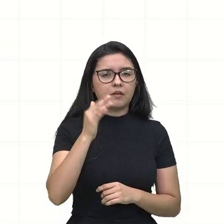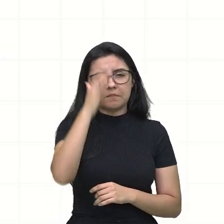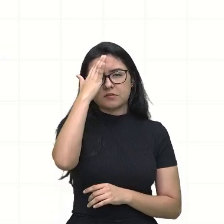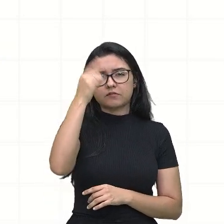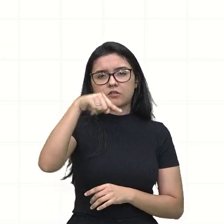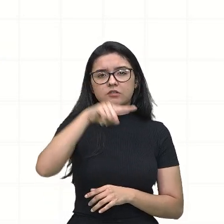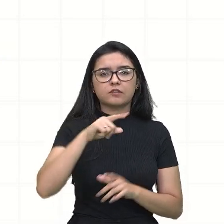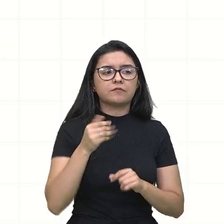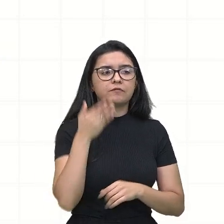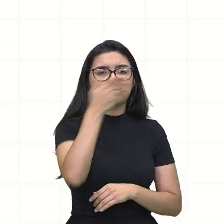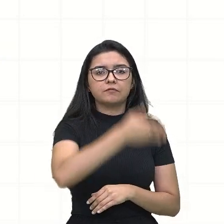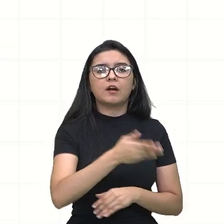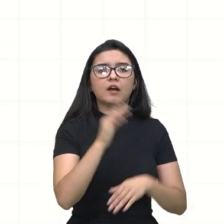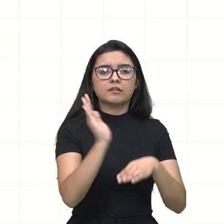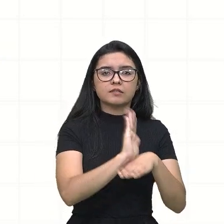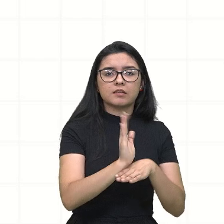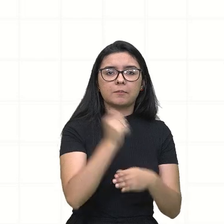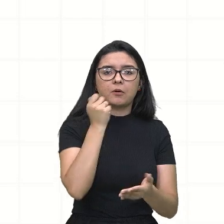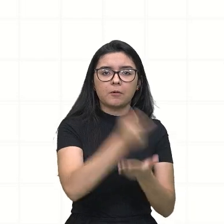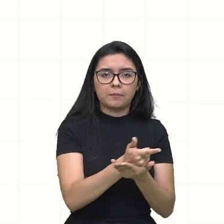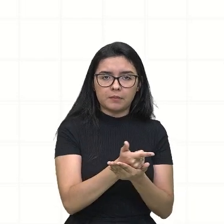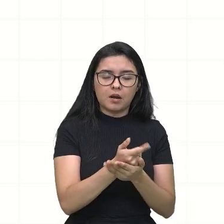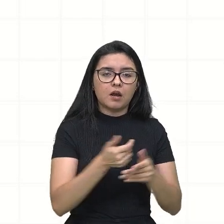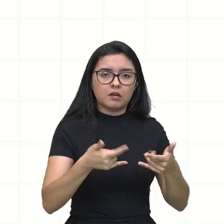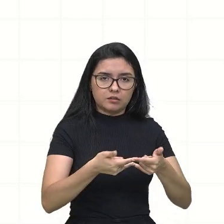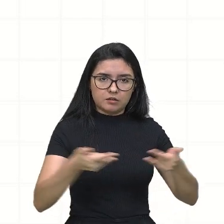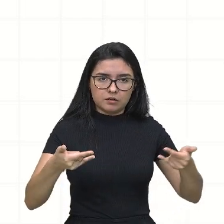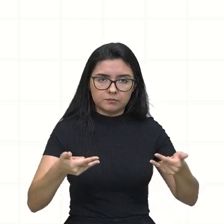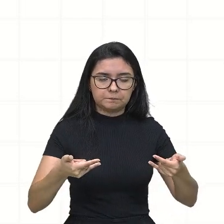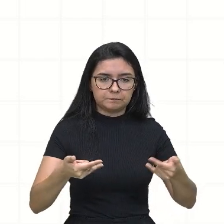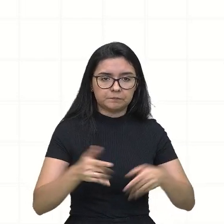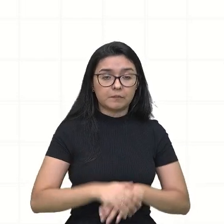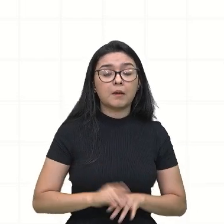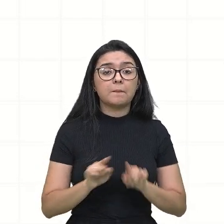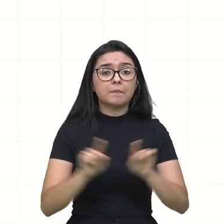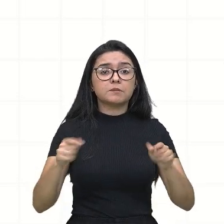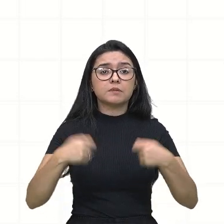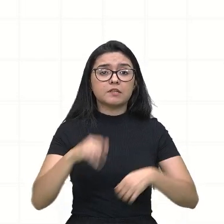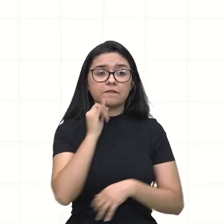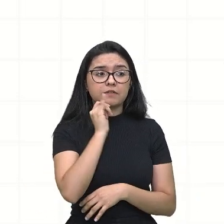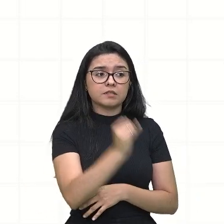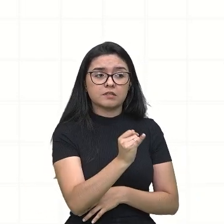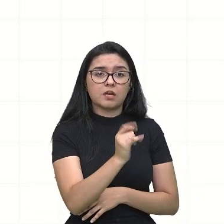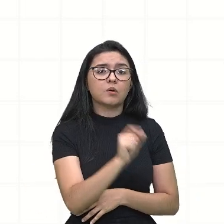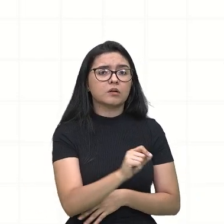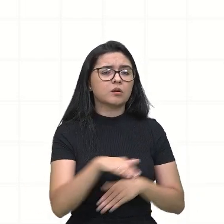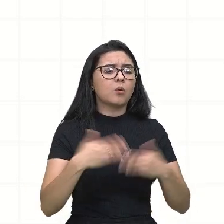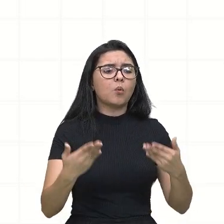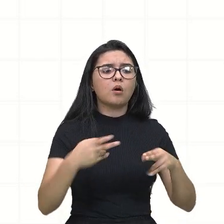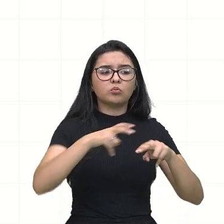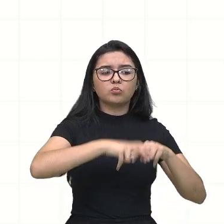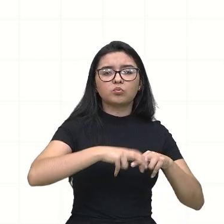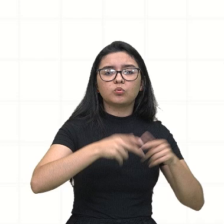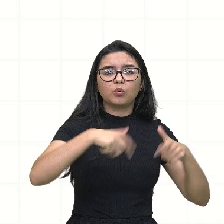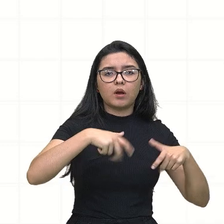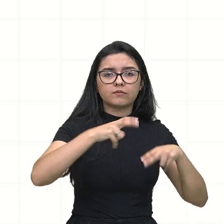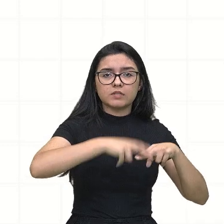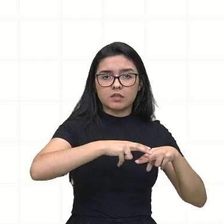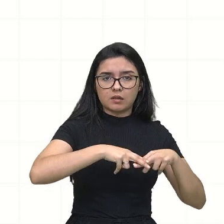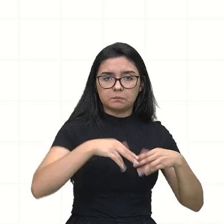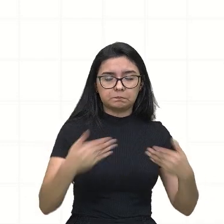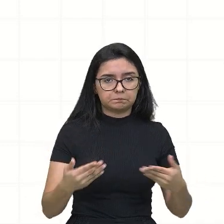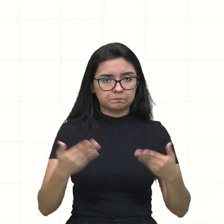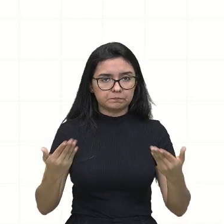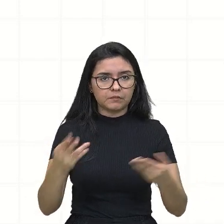vai comprar o ingresso para o cinema e precisa dizer para o atendente qual assento você quer. E aí, olha só, você